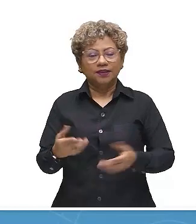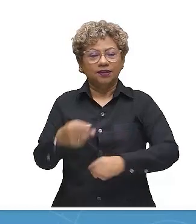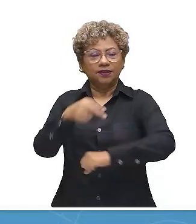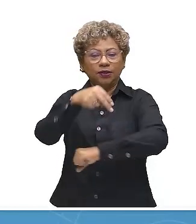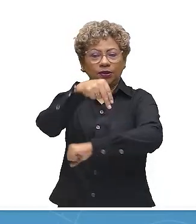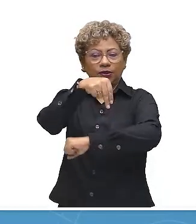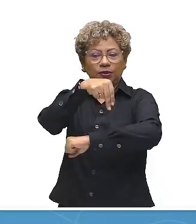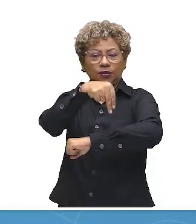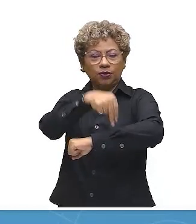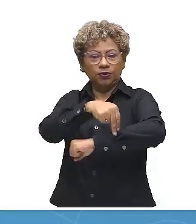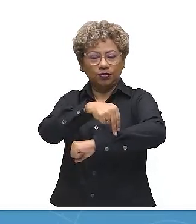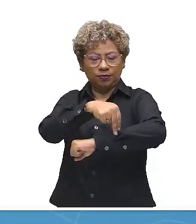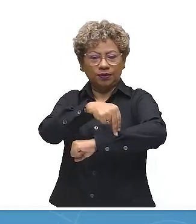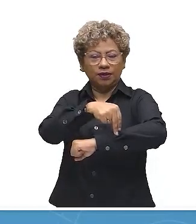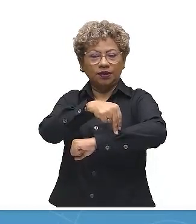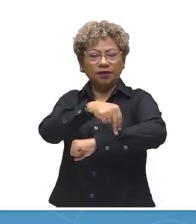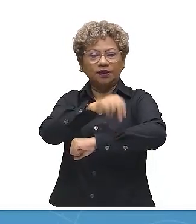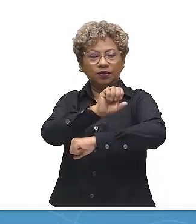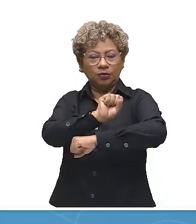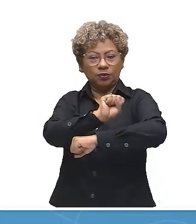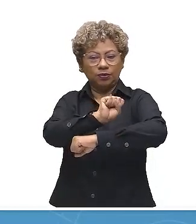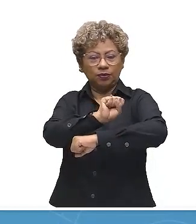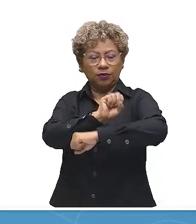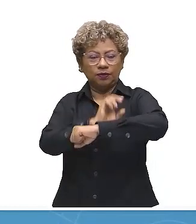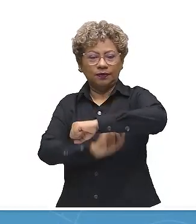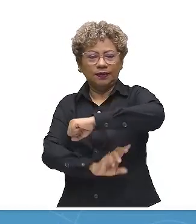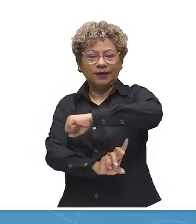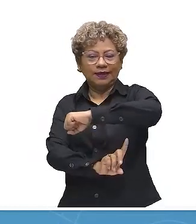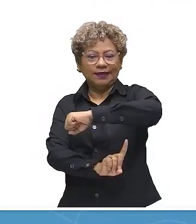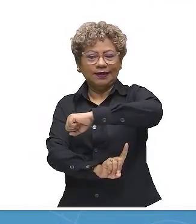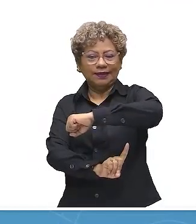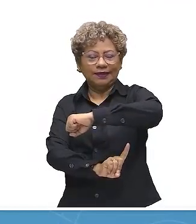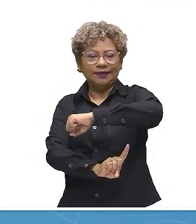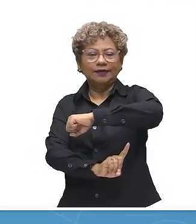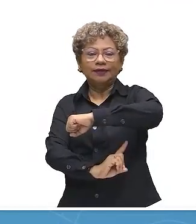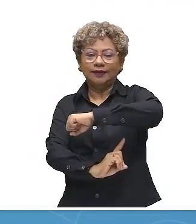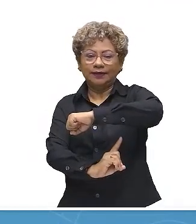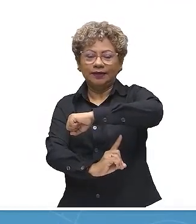Simplificação de fração. Vocês estão vendo aí uma fração